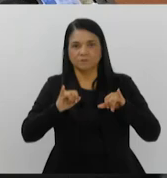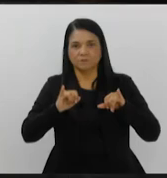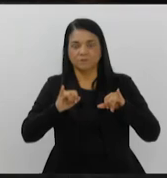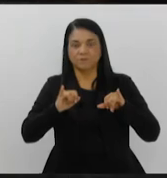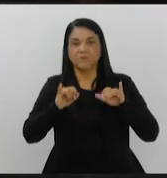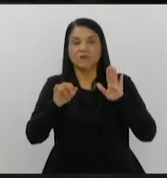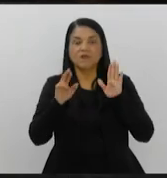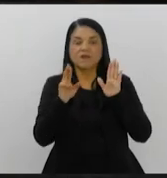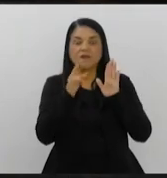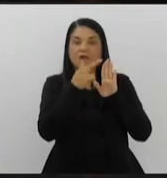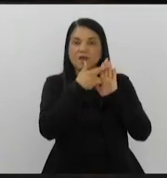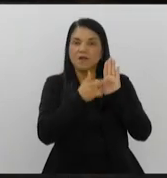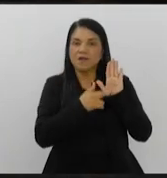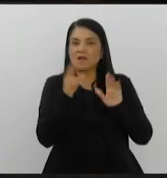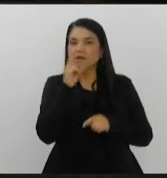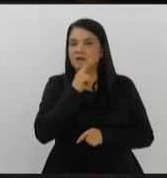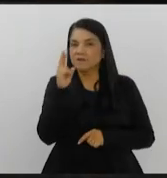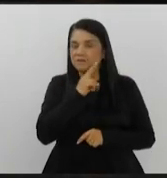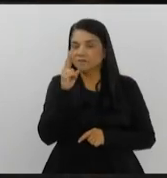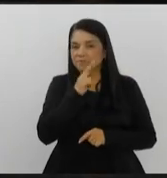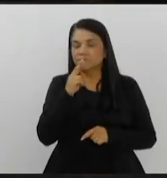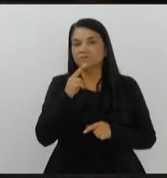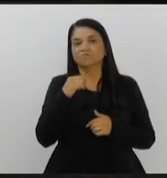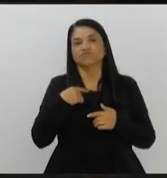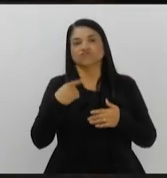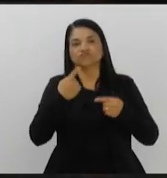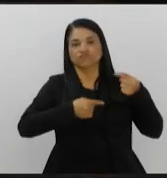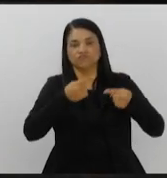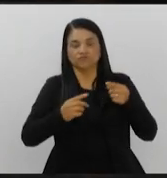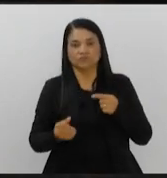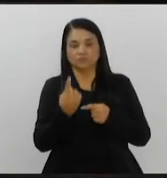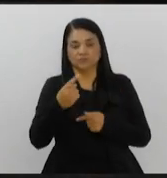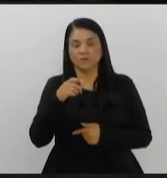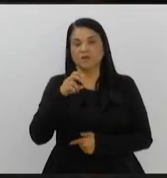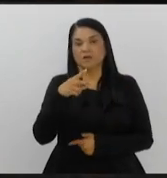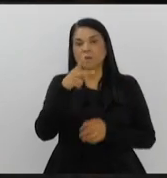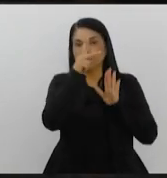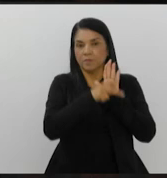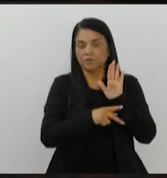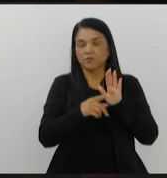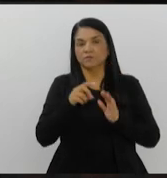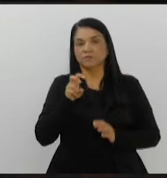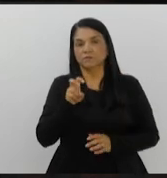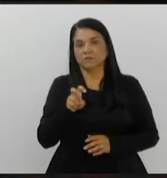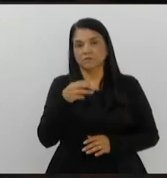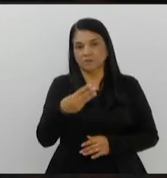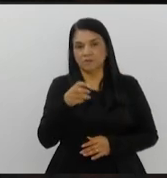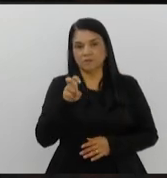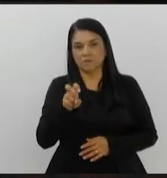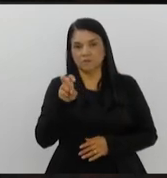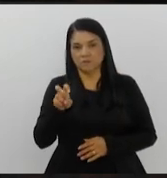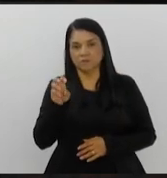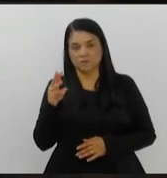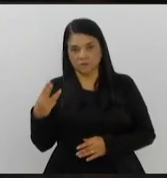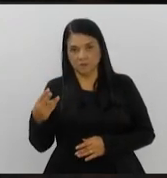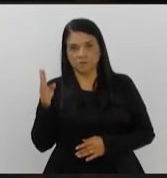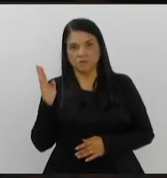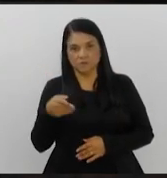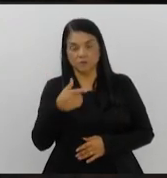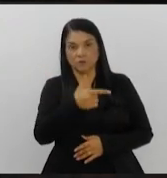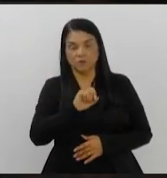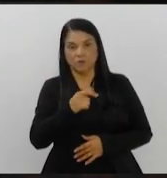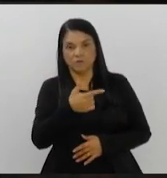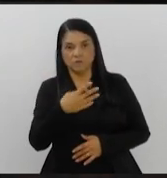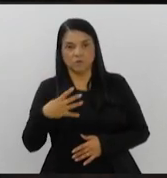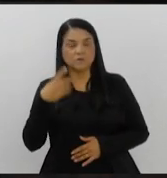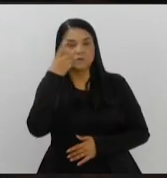Em regime de urgência, em discussão única, projeto de lei número 3533 de 2024, de autoria do deputado Chico Machado,